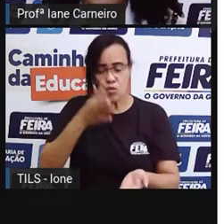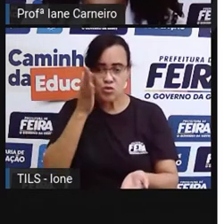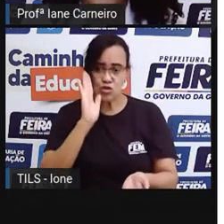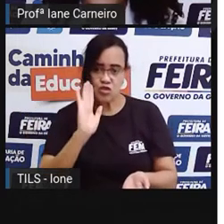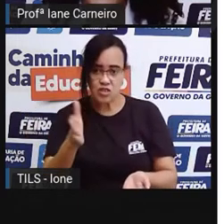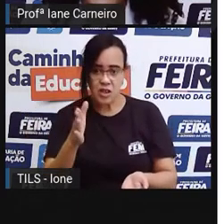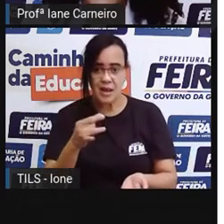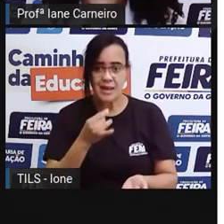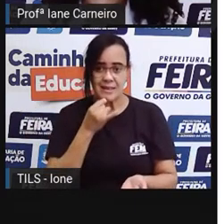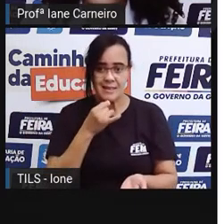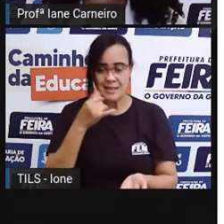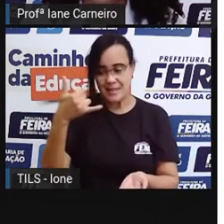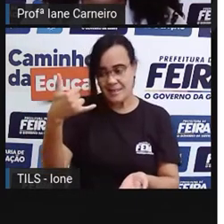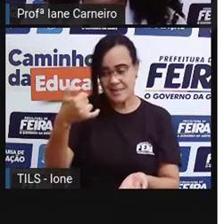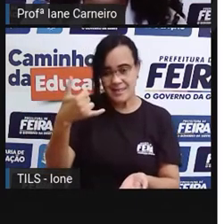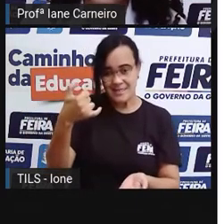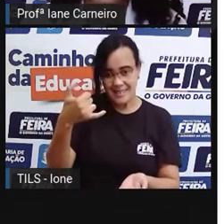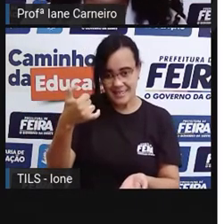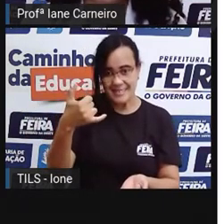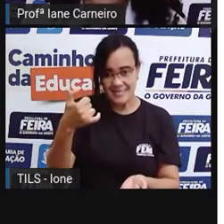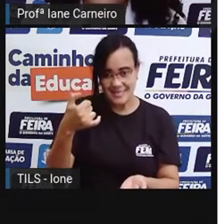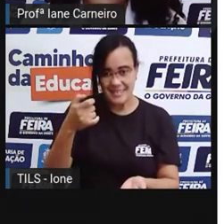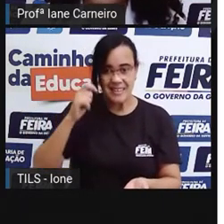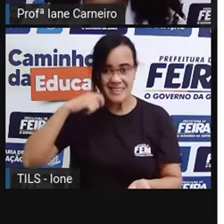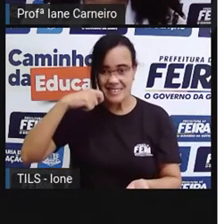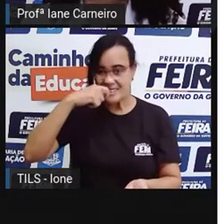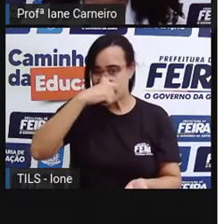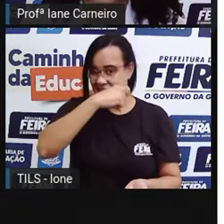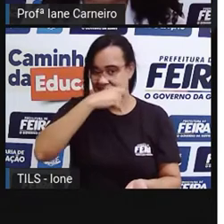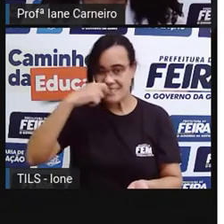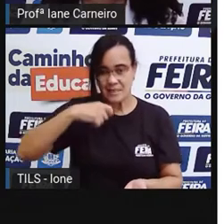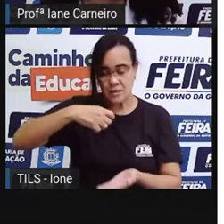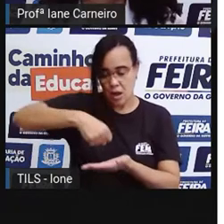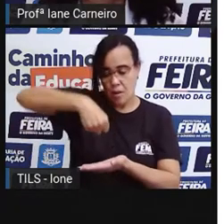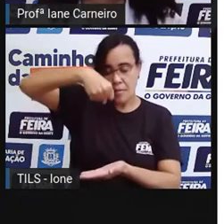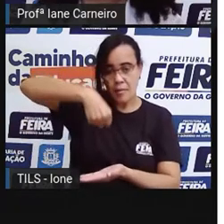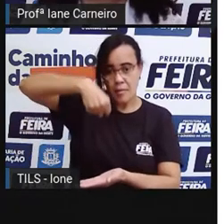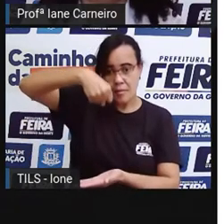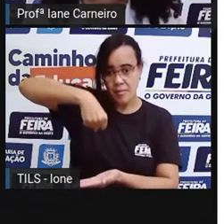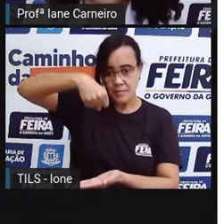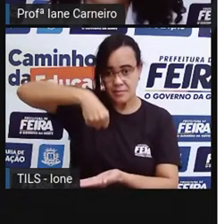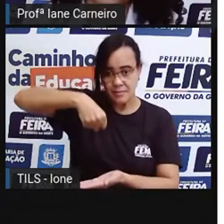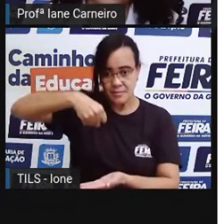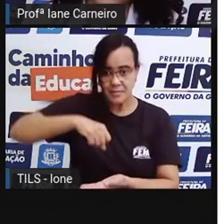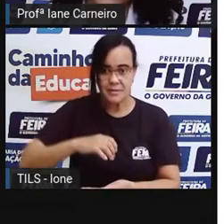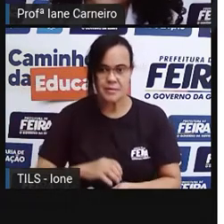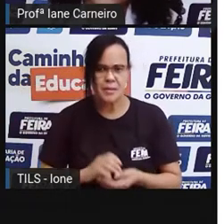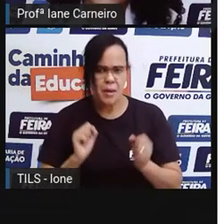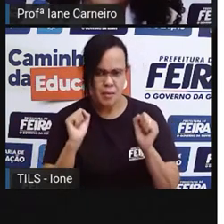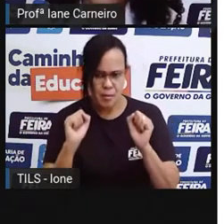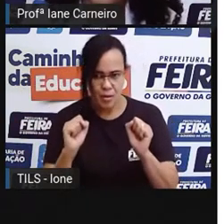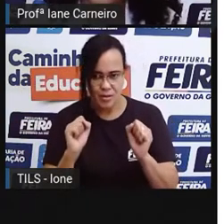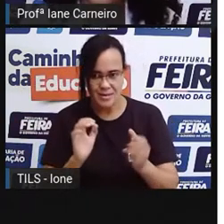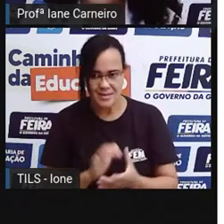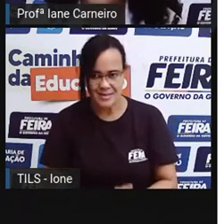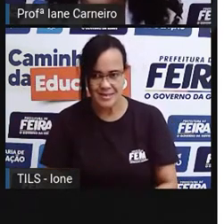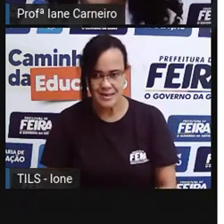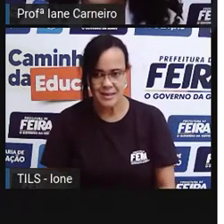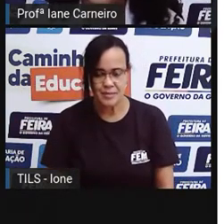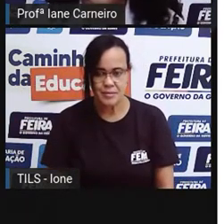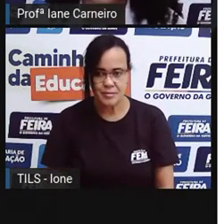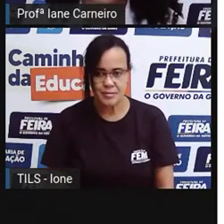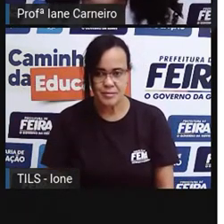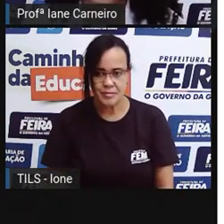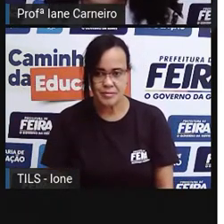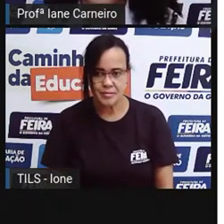esferográfica, a escova de dente, o balde, né? Artigos de cozinha também podem, tá certo? Mas tem uns que não